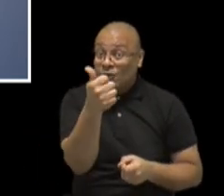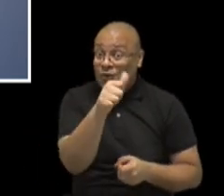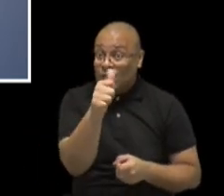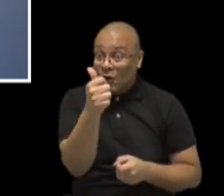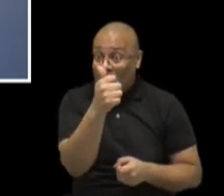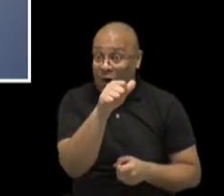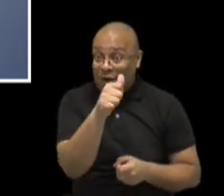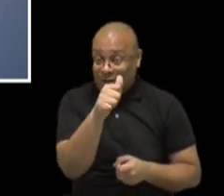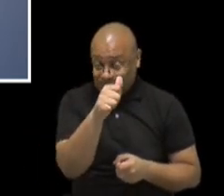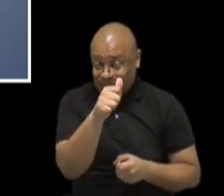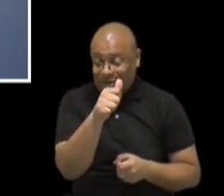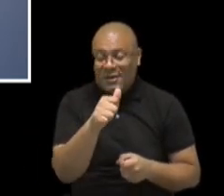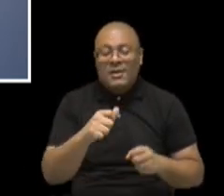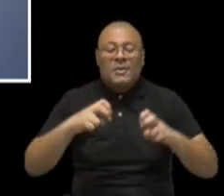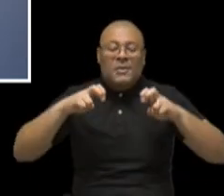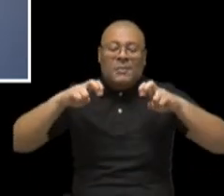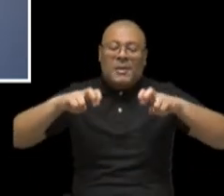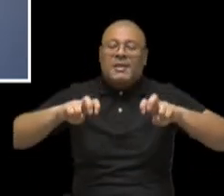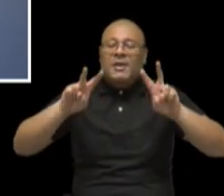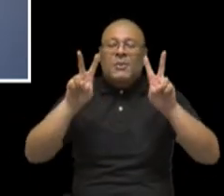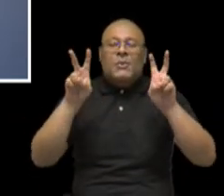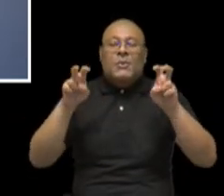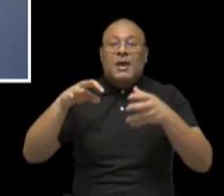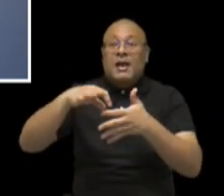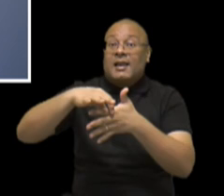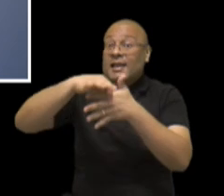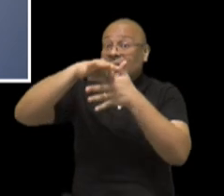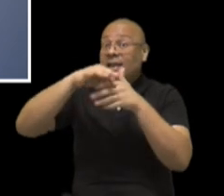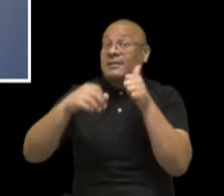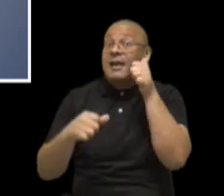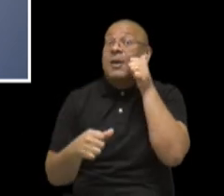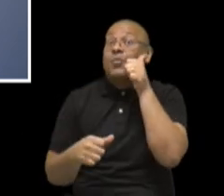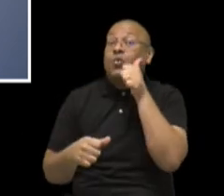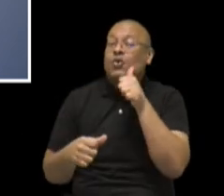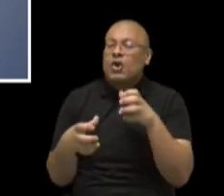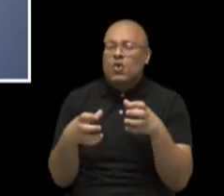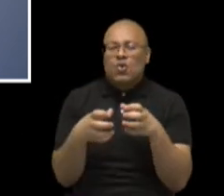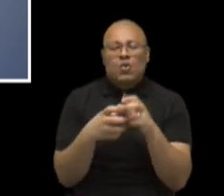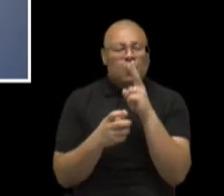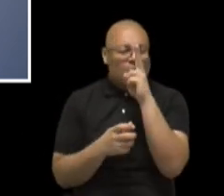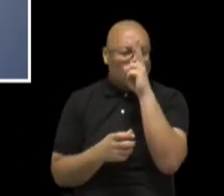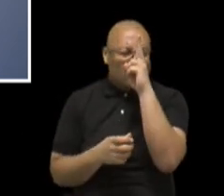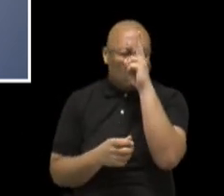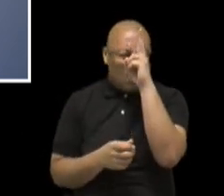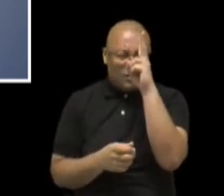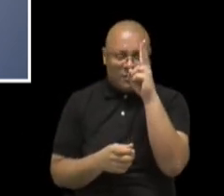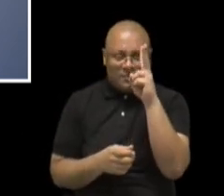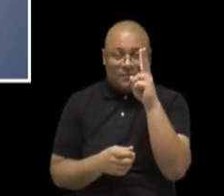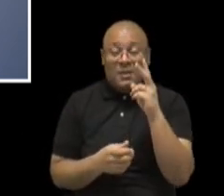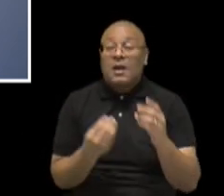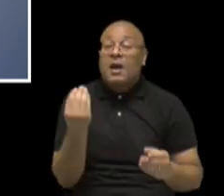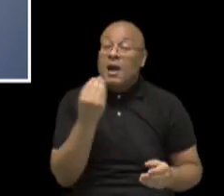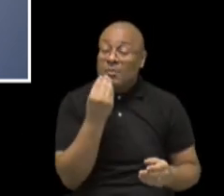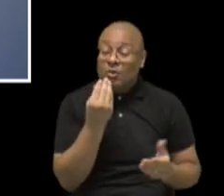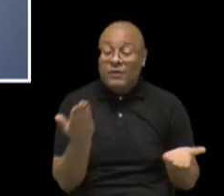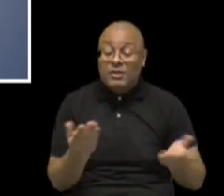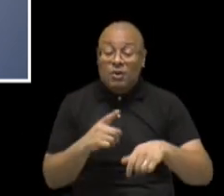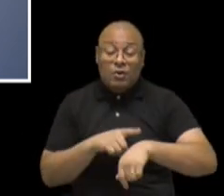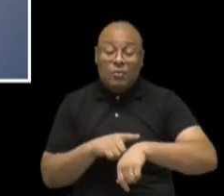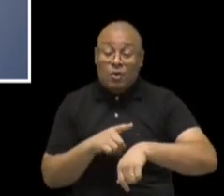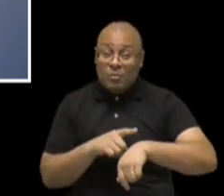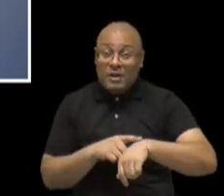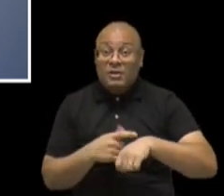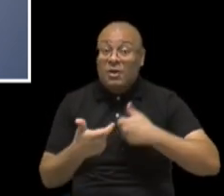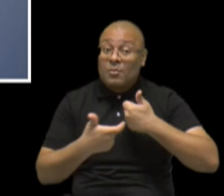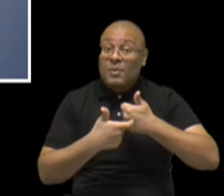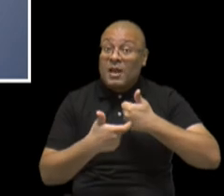com um painel incrível sobre liderança feminina e um time fortíssimo de mulheres. Aproveitem o intervalo para curtir